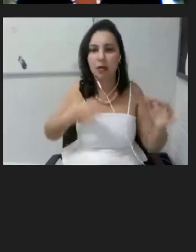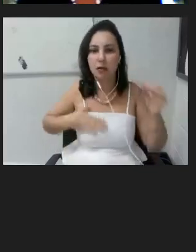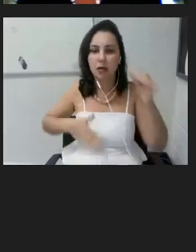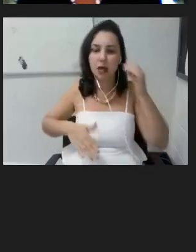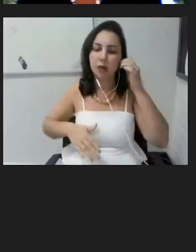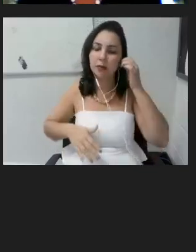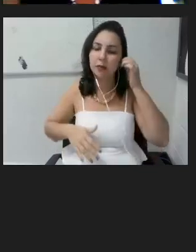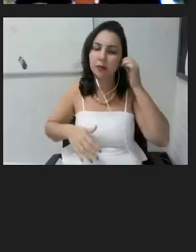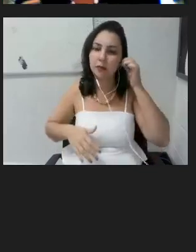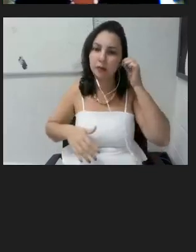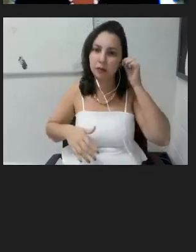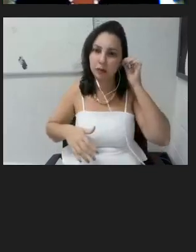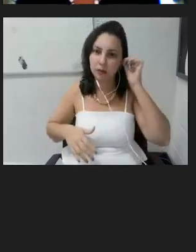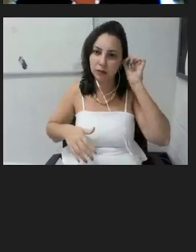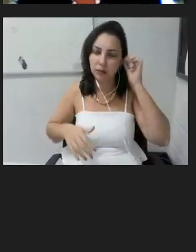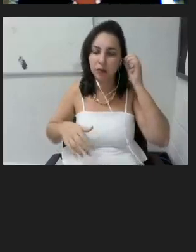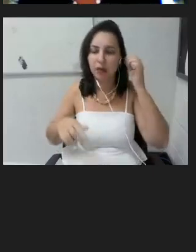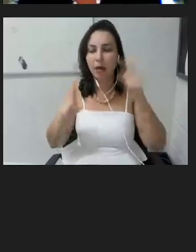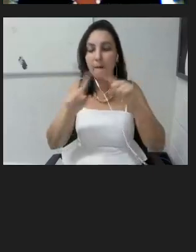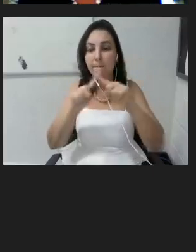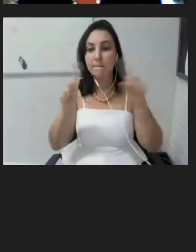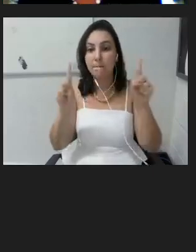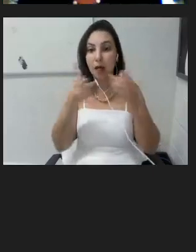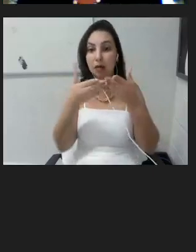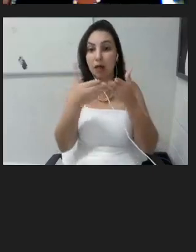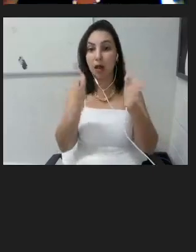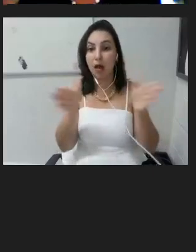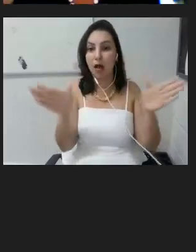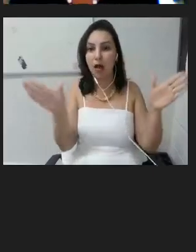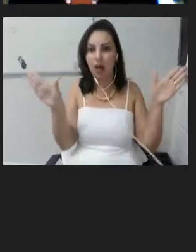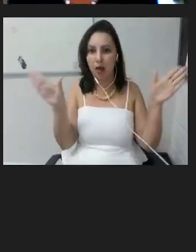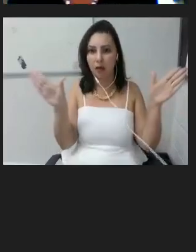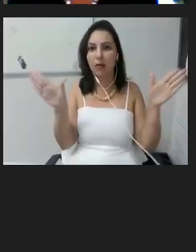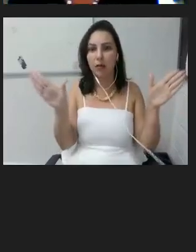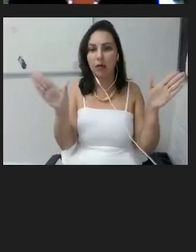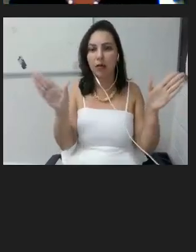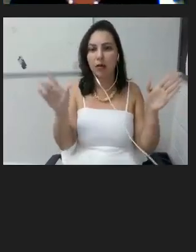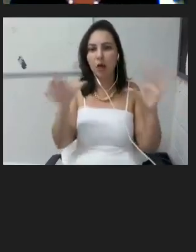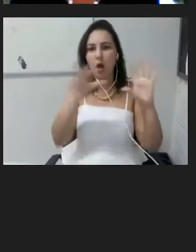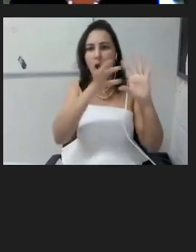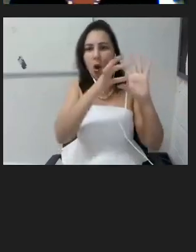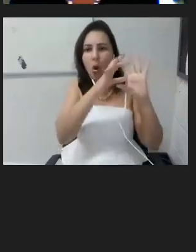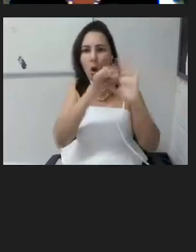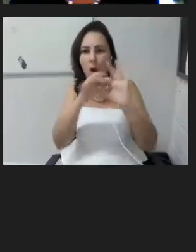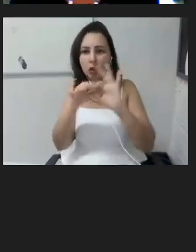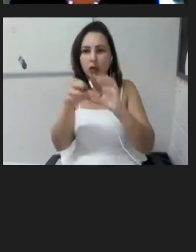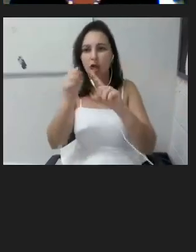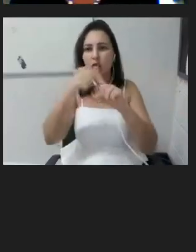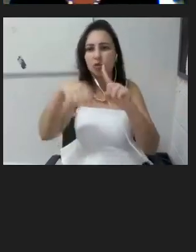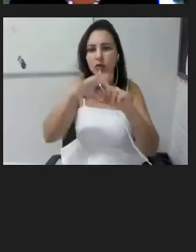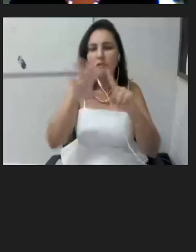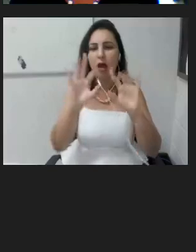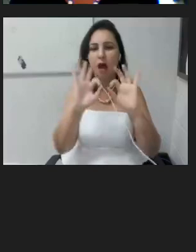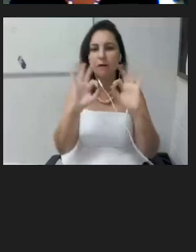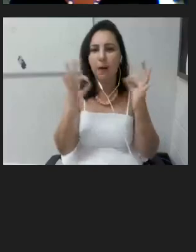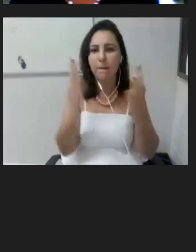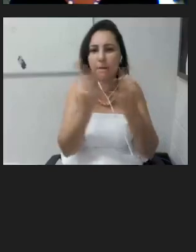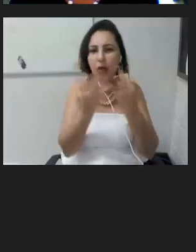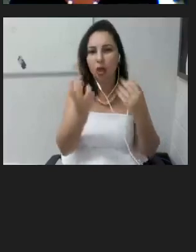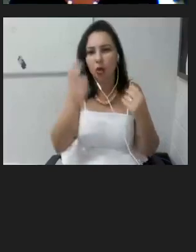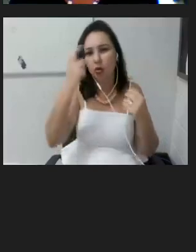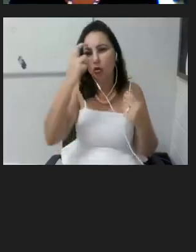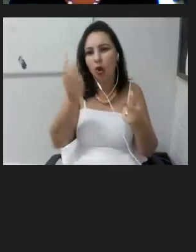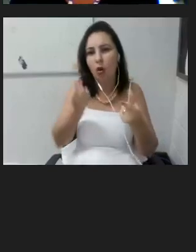de aspectos maiores da nossa vida. Vai falar de contextos sociais, familiares, culturais,